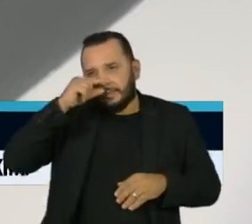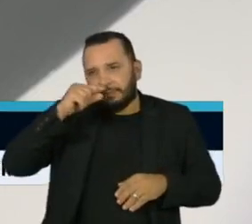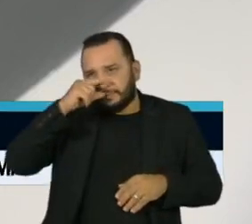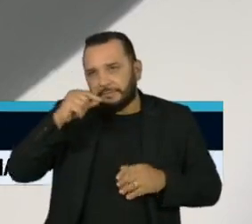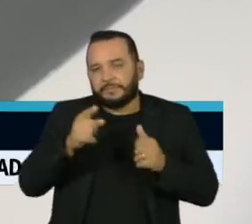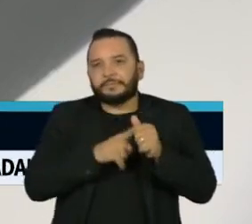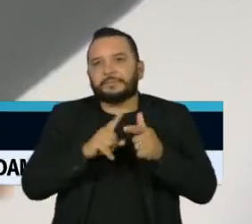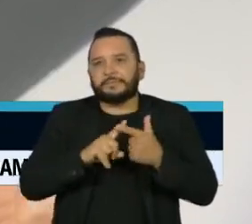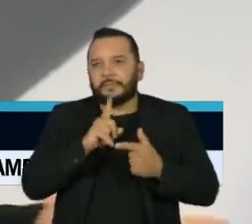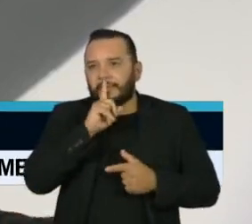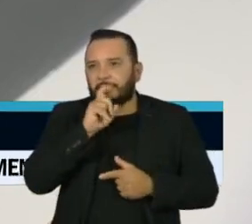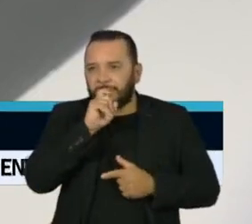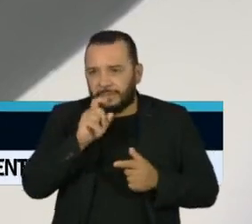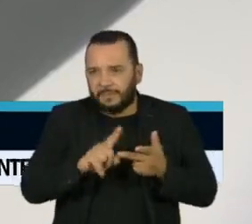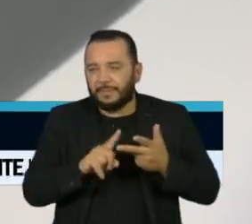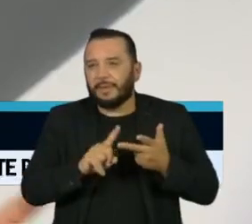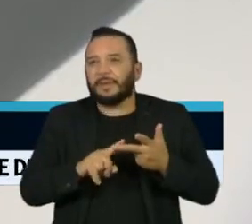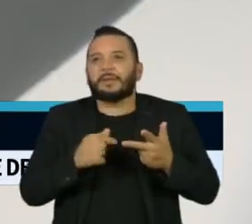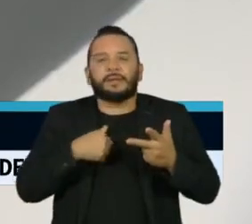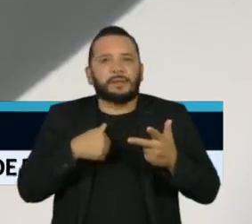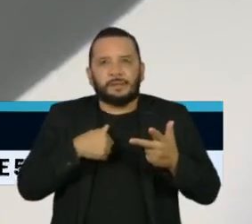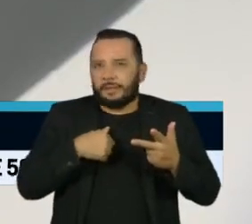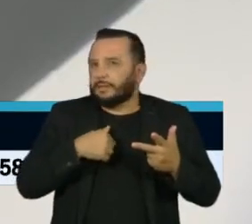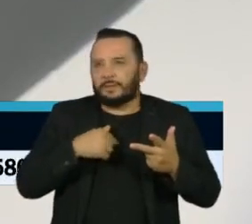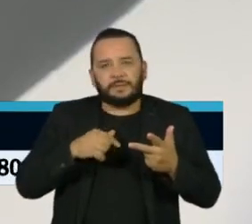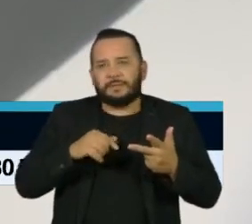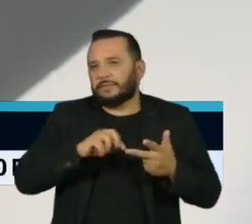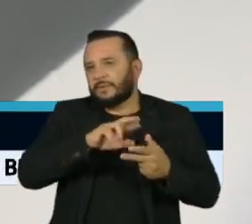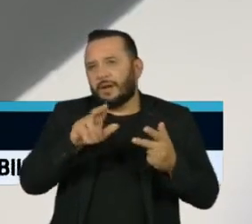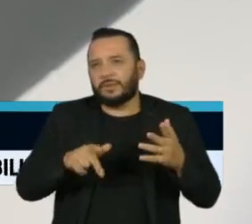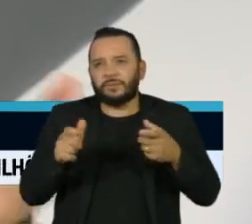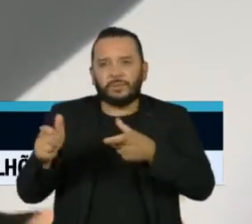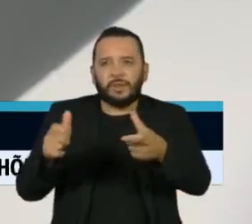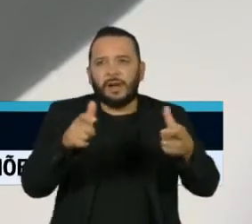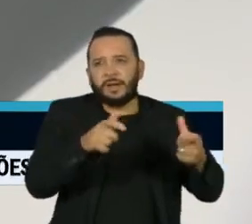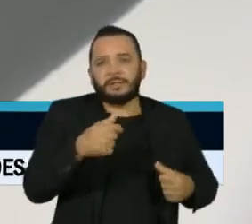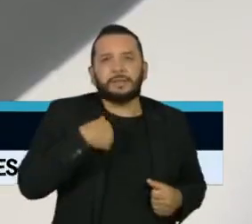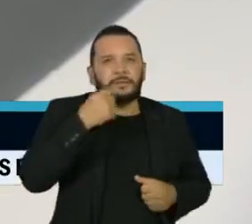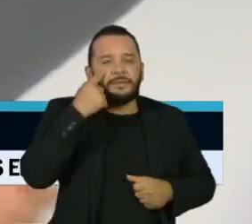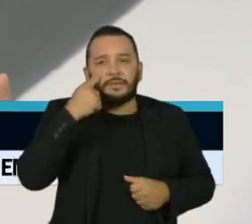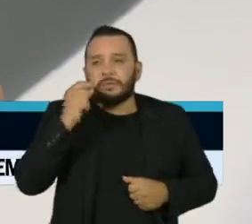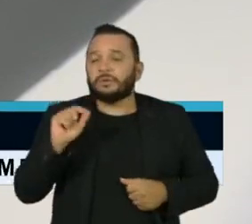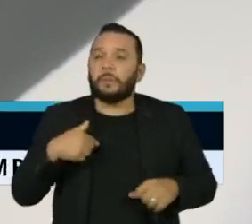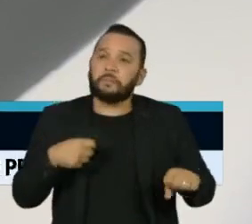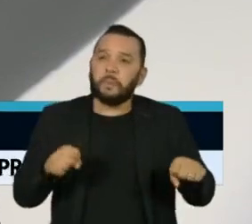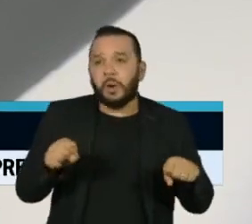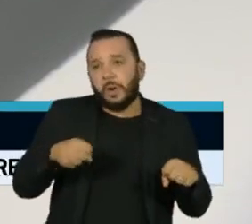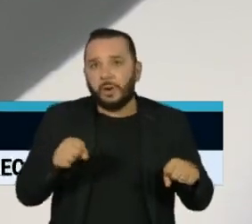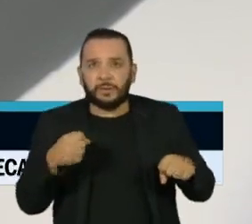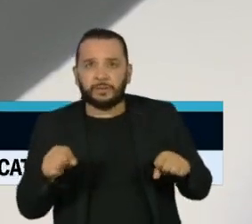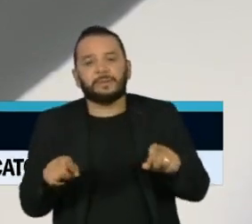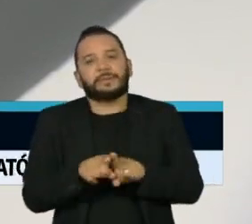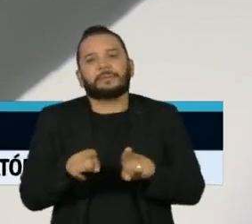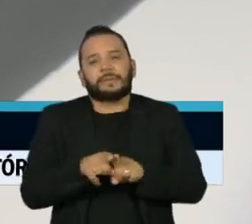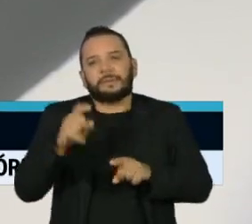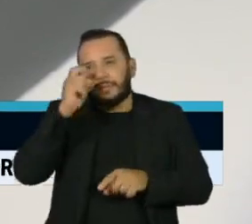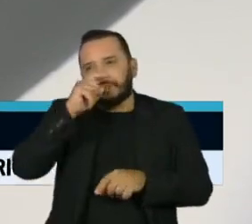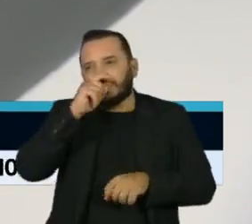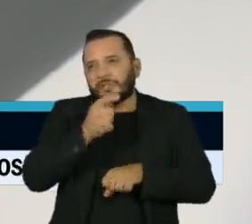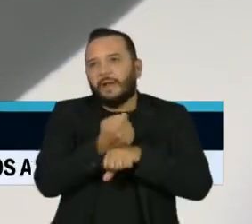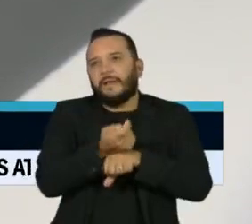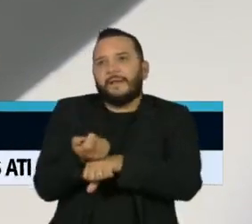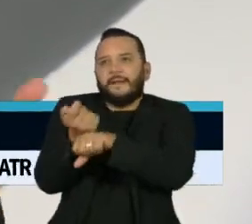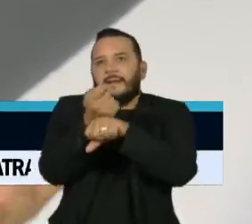Qatar para bar em eu Dubai Emirados Árabes né e o que que ele fez a gente viu ele fazer um motosseata a gente viu ele mentindo para o